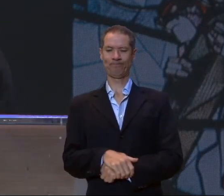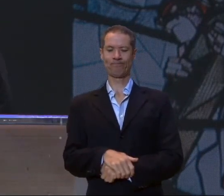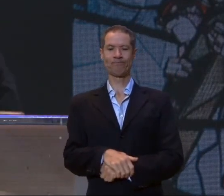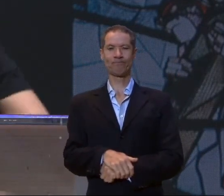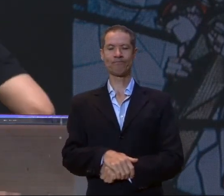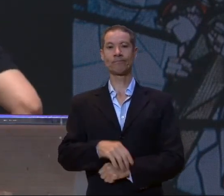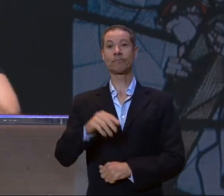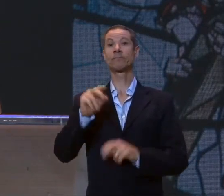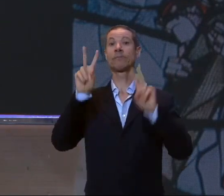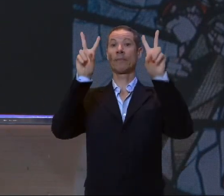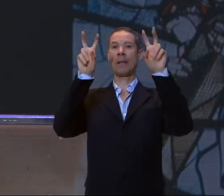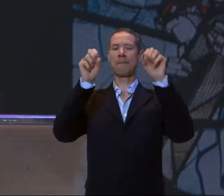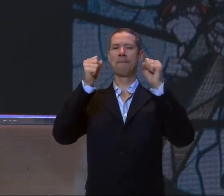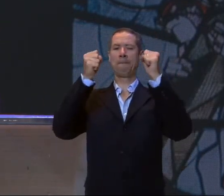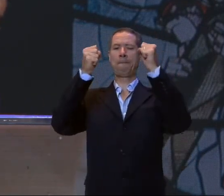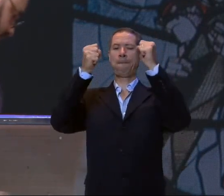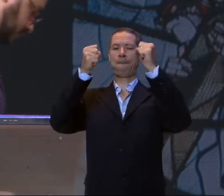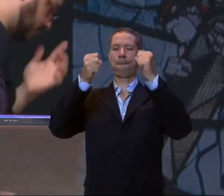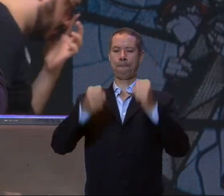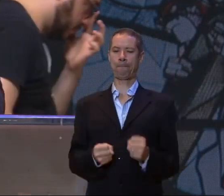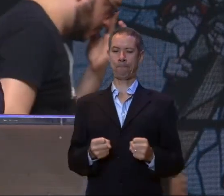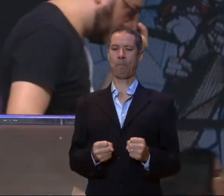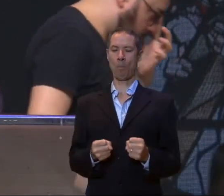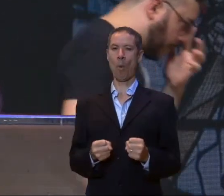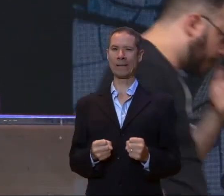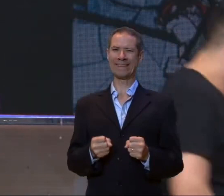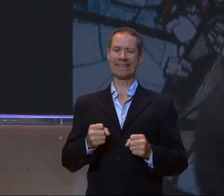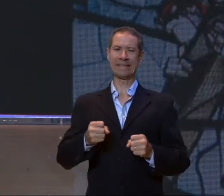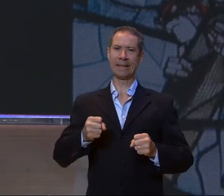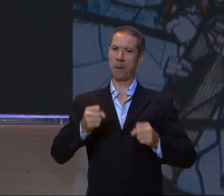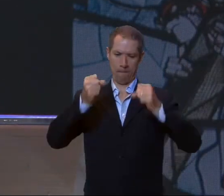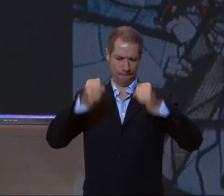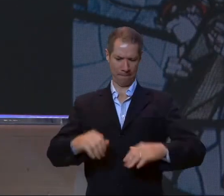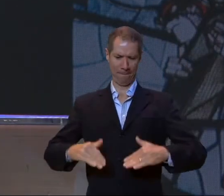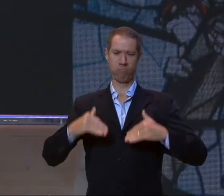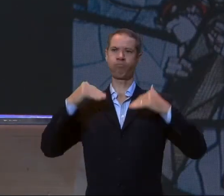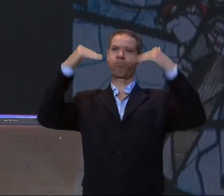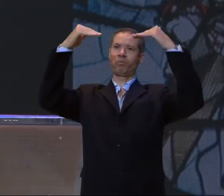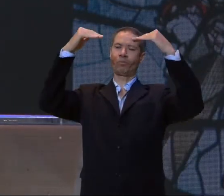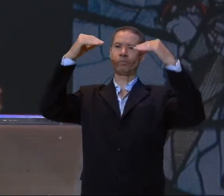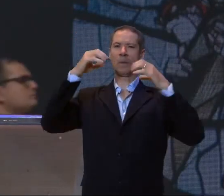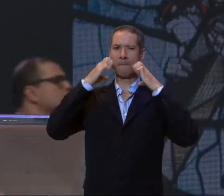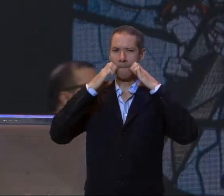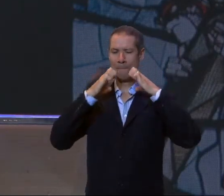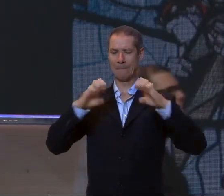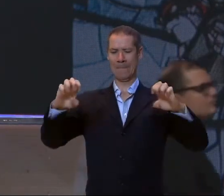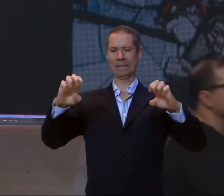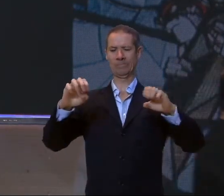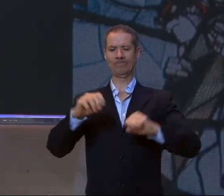falar do poder sobrenatural do Evangelho.